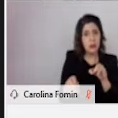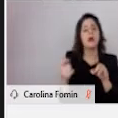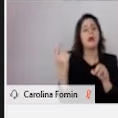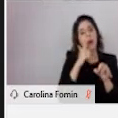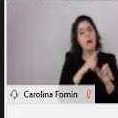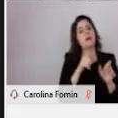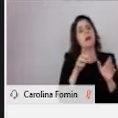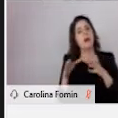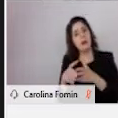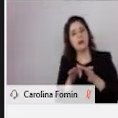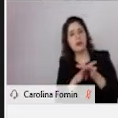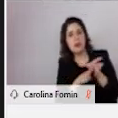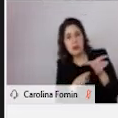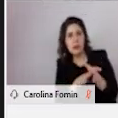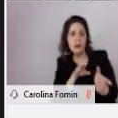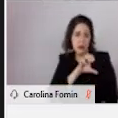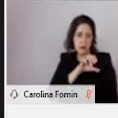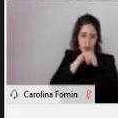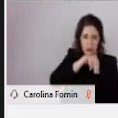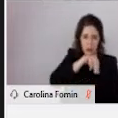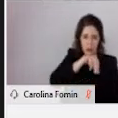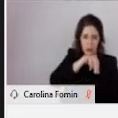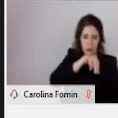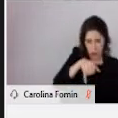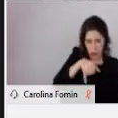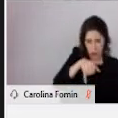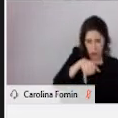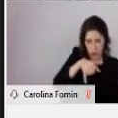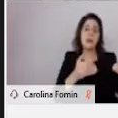do Ministério da Saúde.